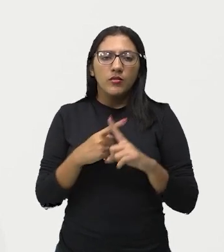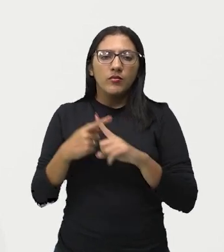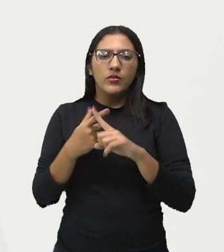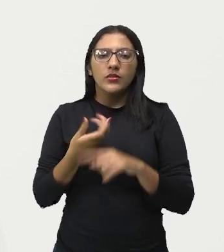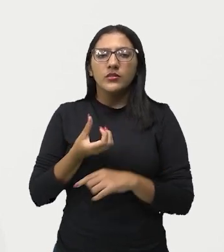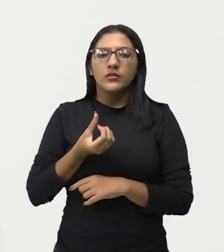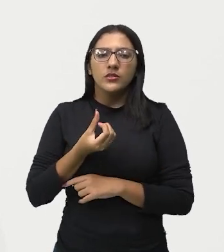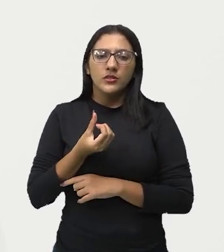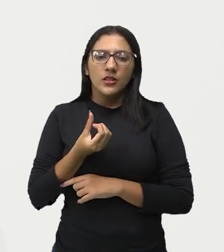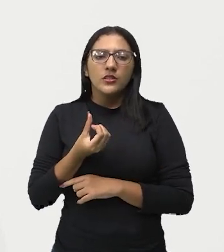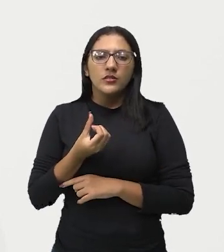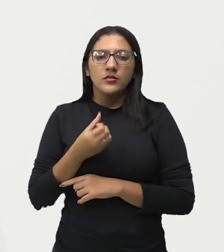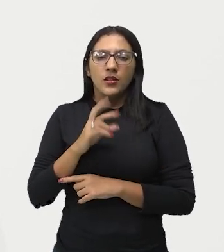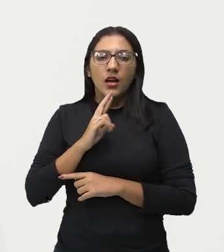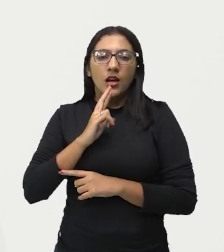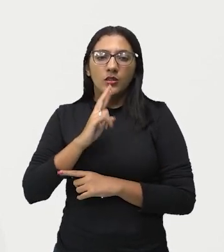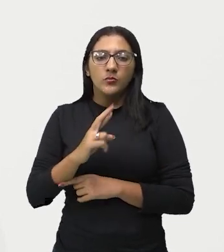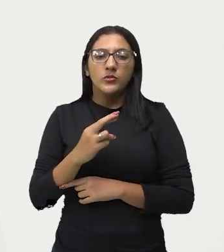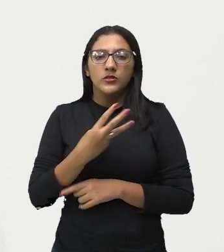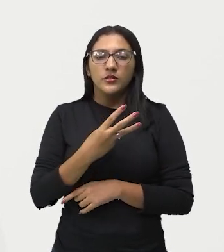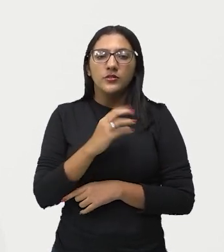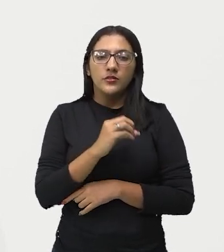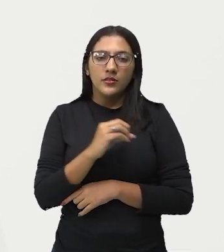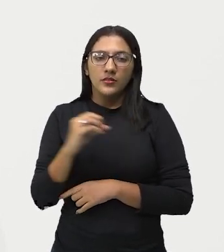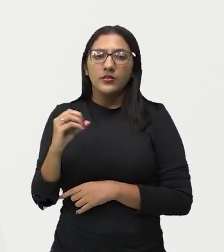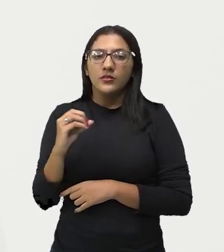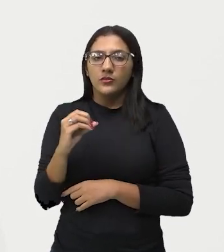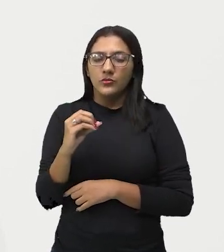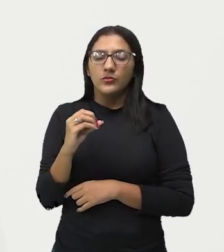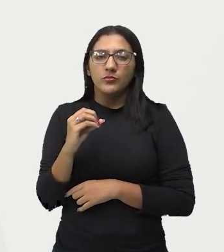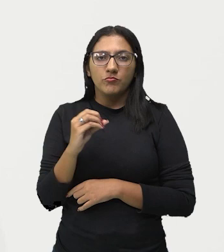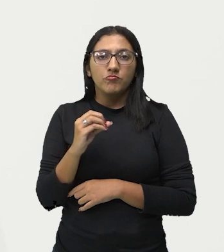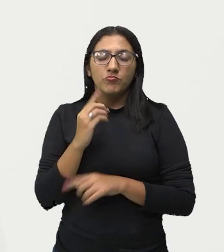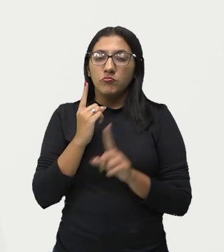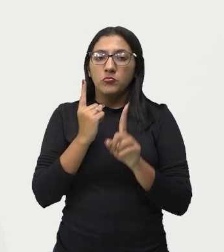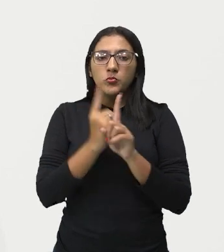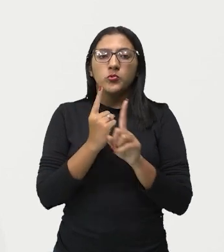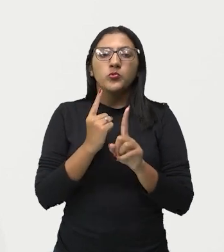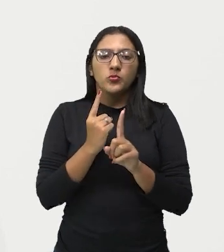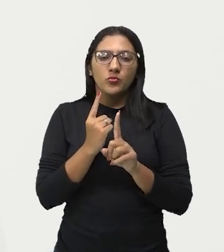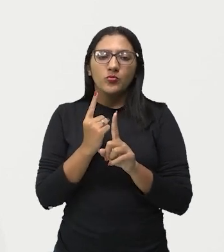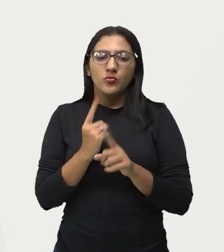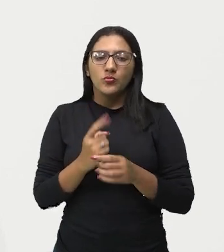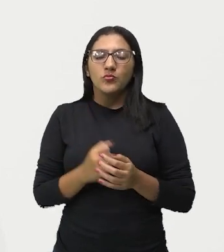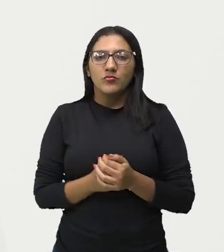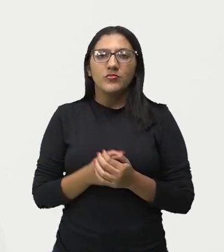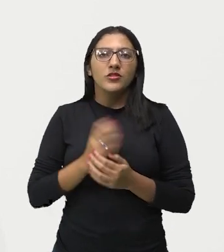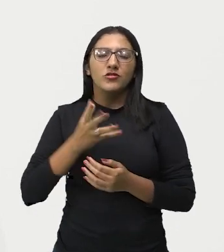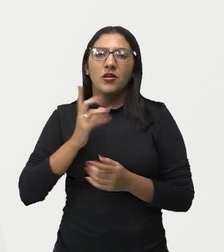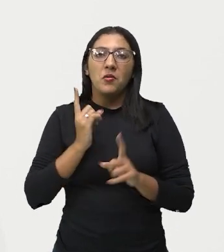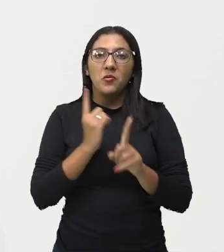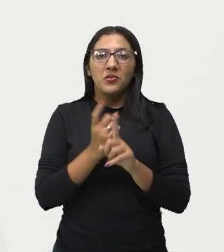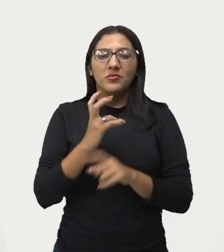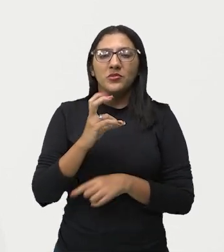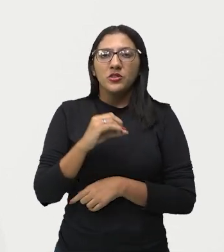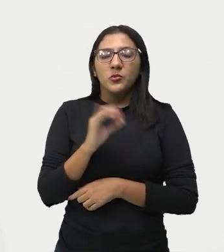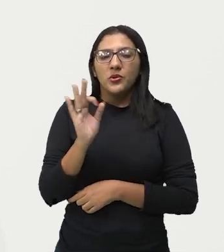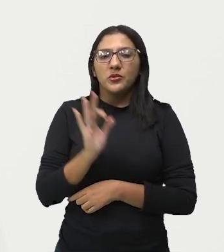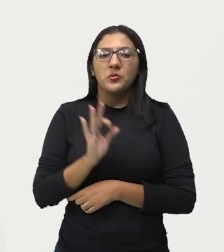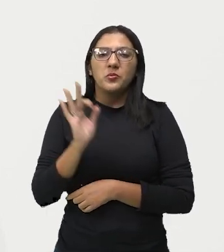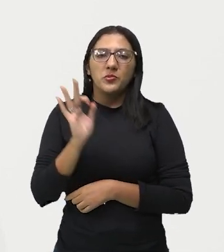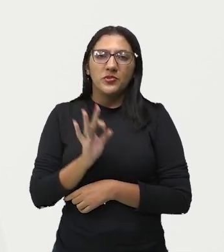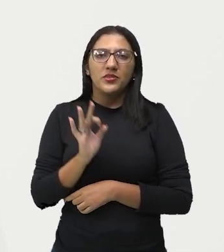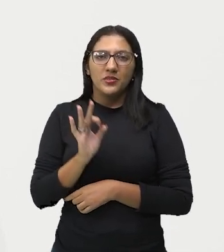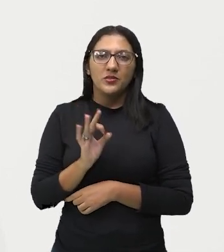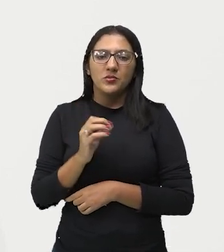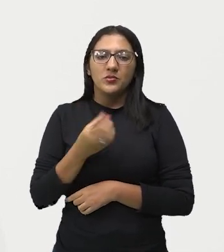6. 50 vezes 6 é 300. Pronto, ficou. Determinamos aí os 50%